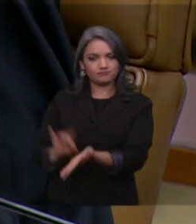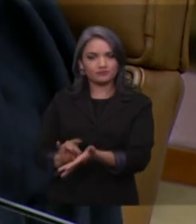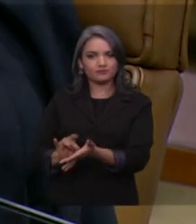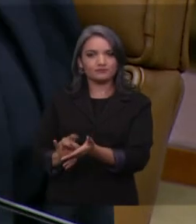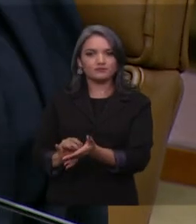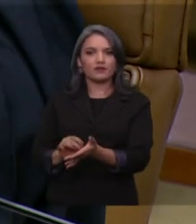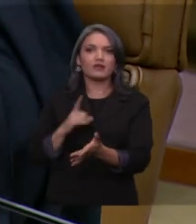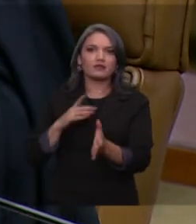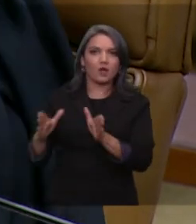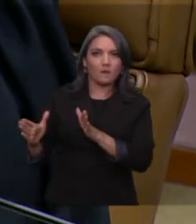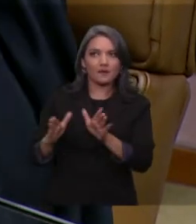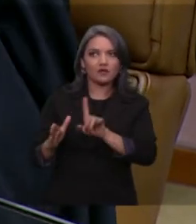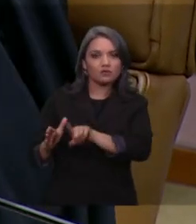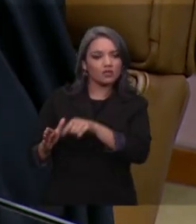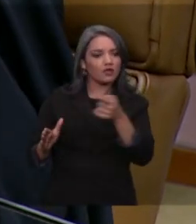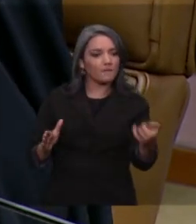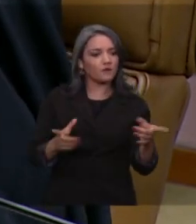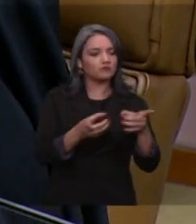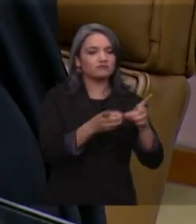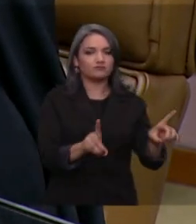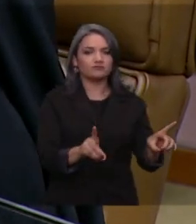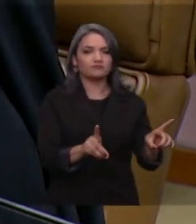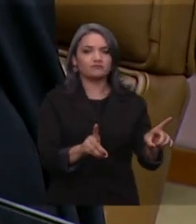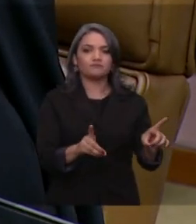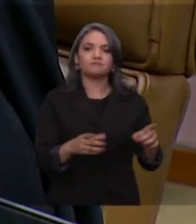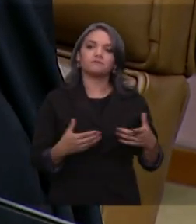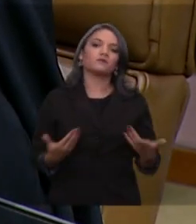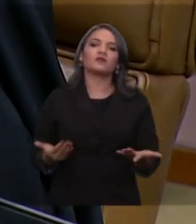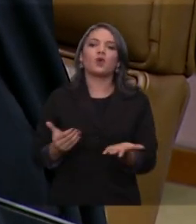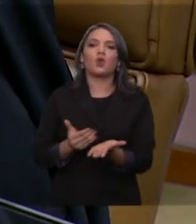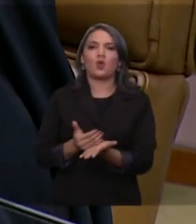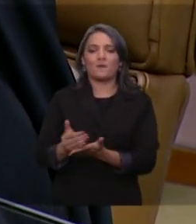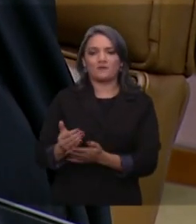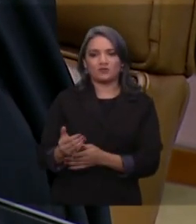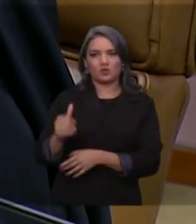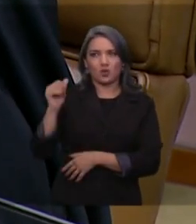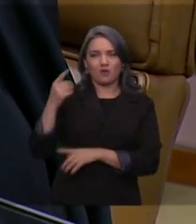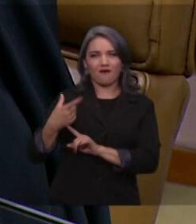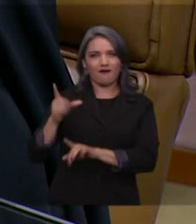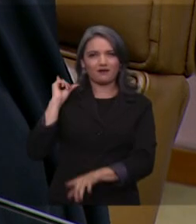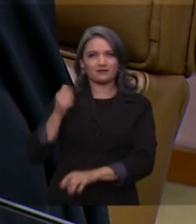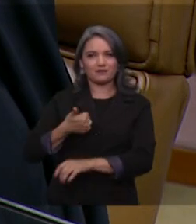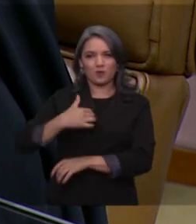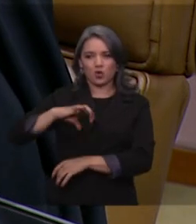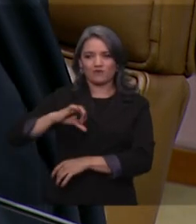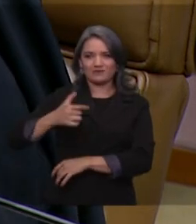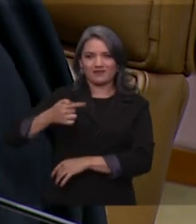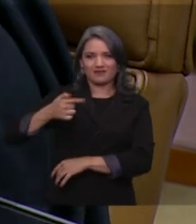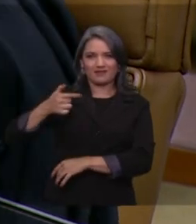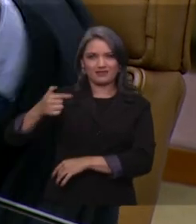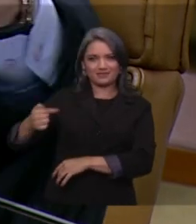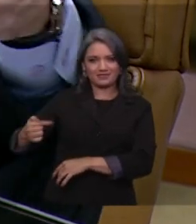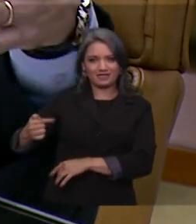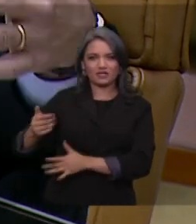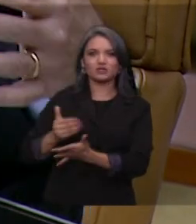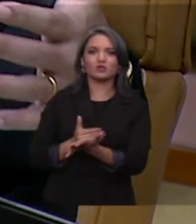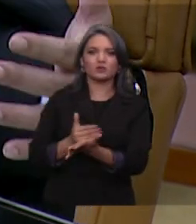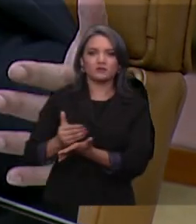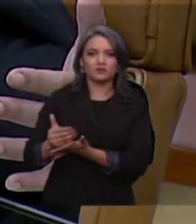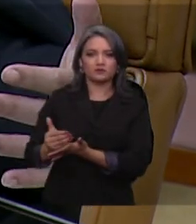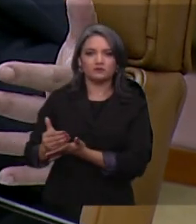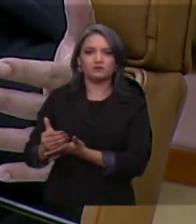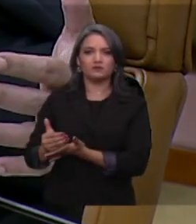um prazo temporal, ou seja, o que começou o sistema bifásico em 77, em que pese